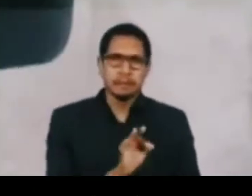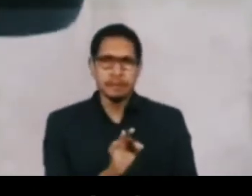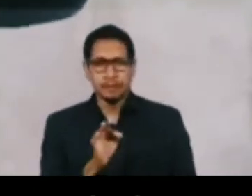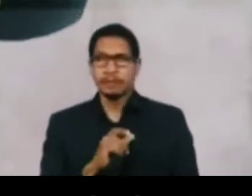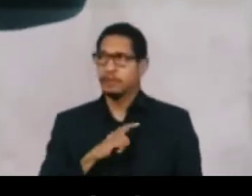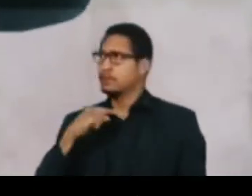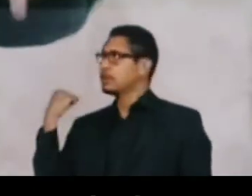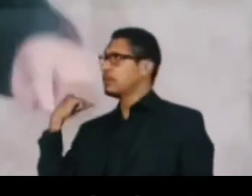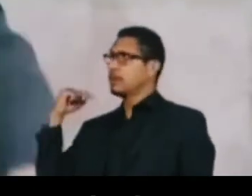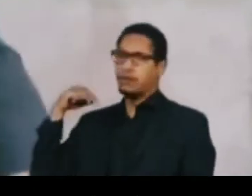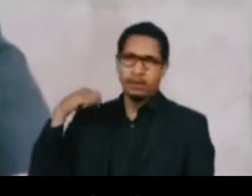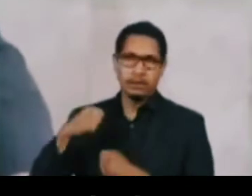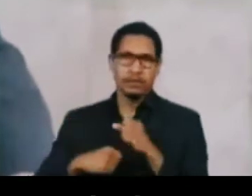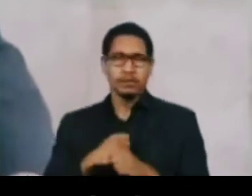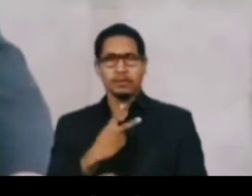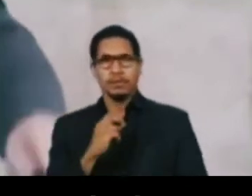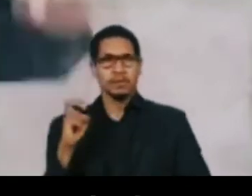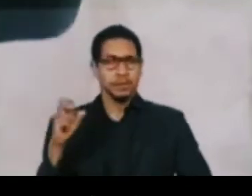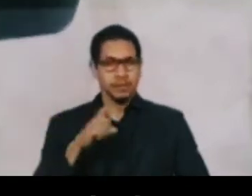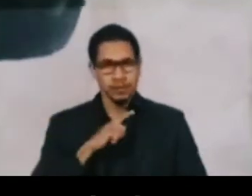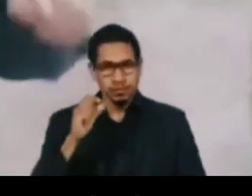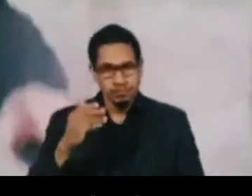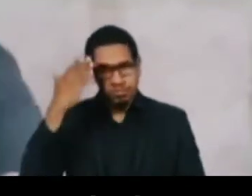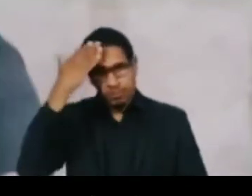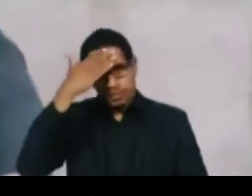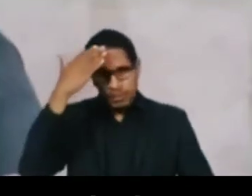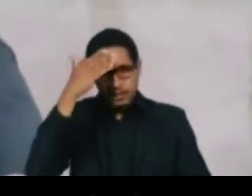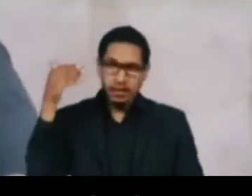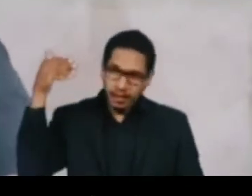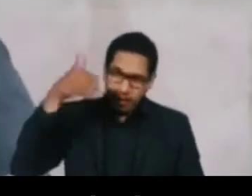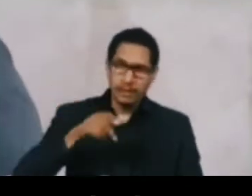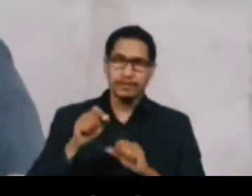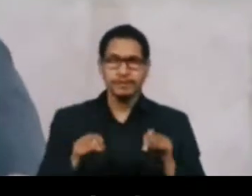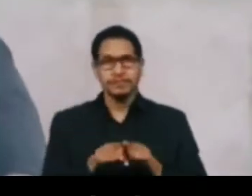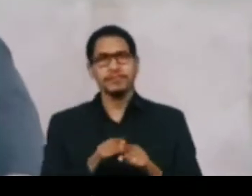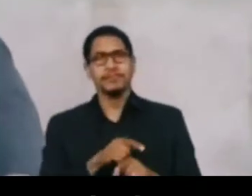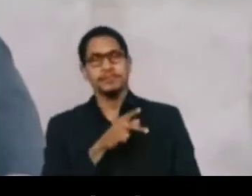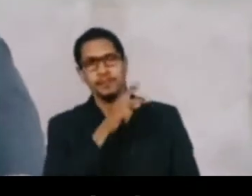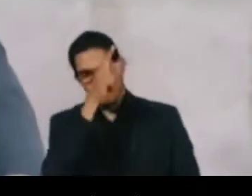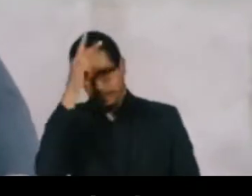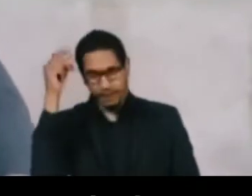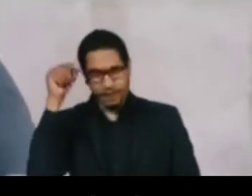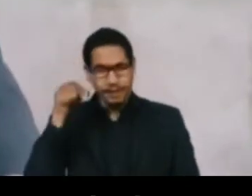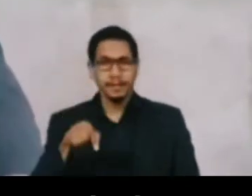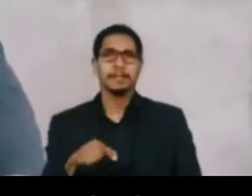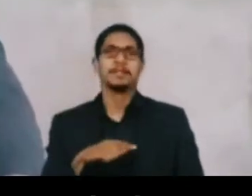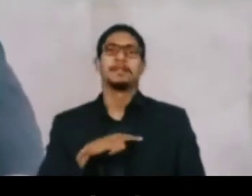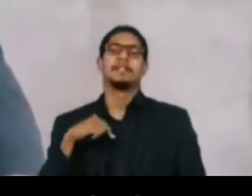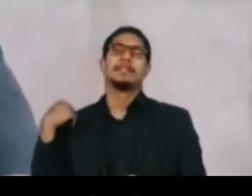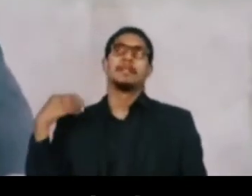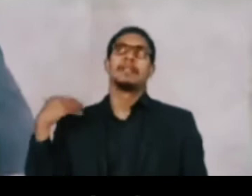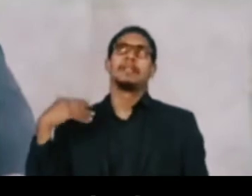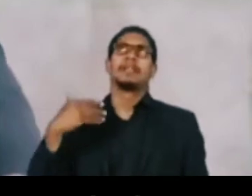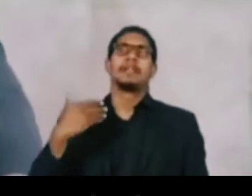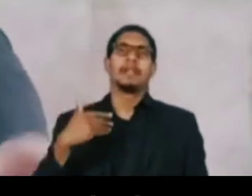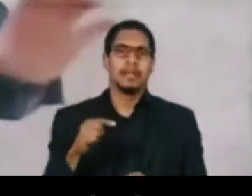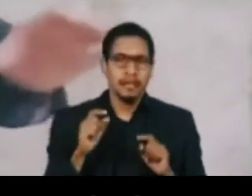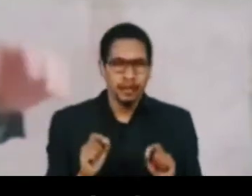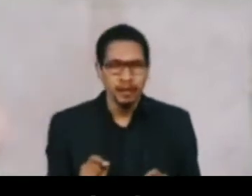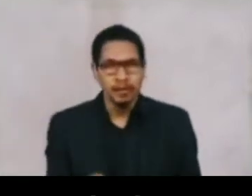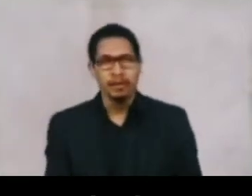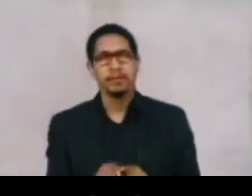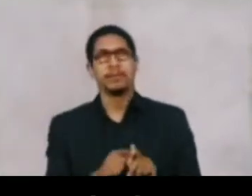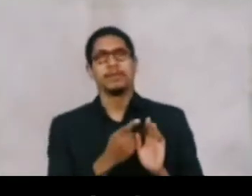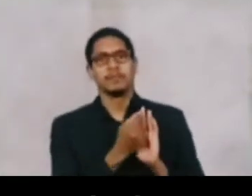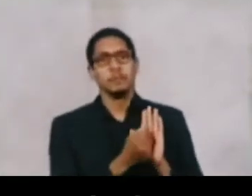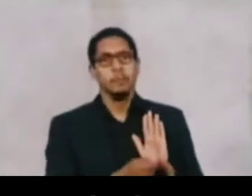desde 2005, quando o Serra esteve aqui como prefeito. Desde essa época, essa é a comprometimento da receita